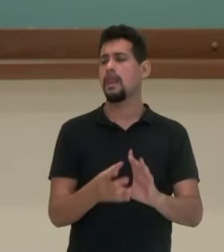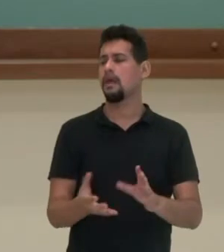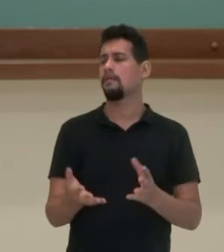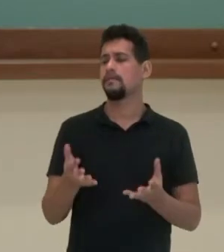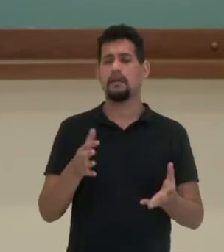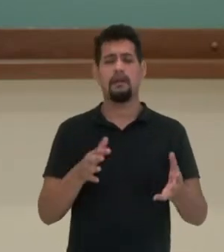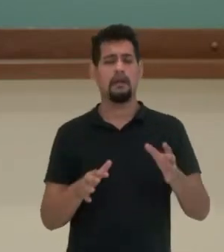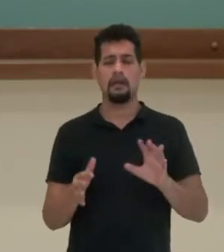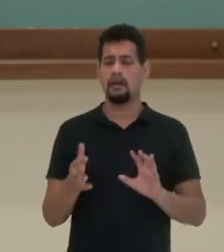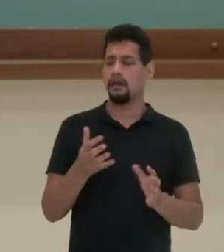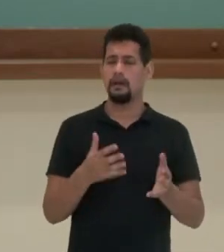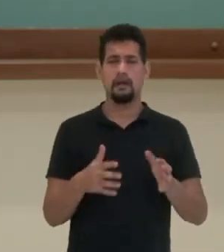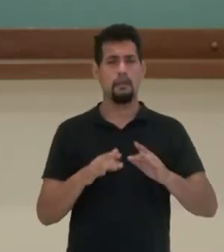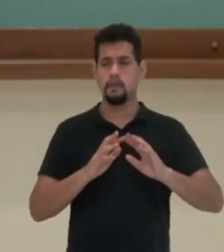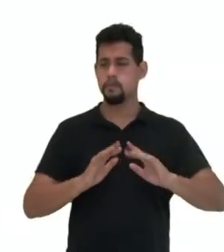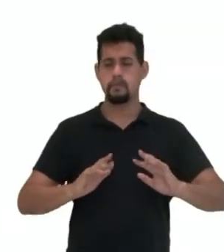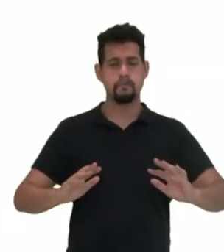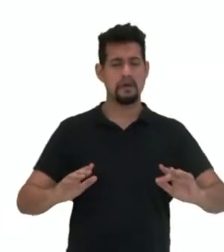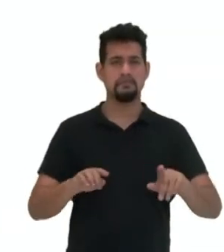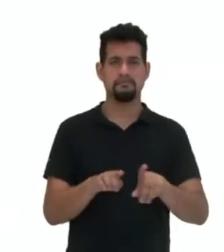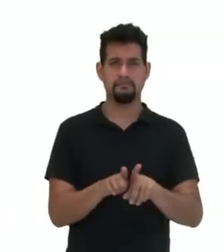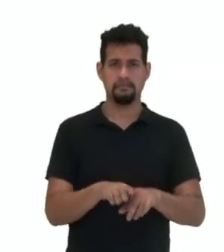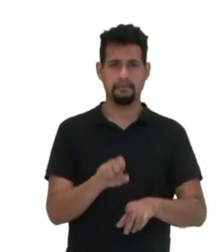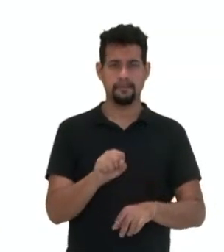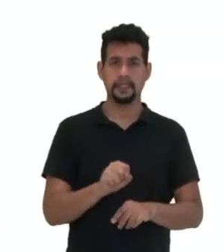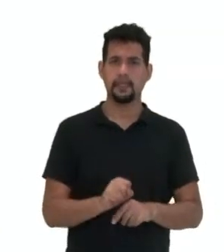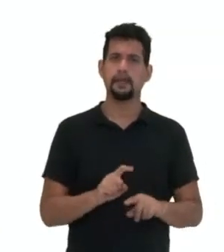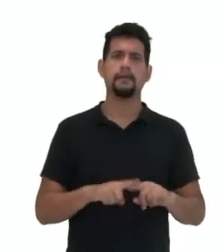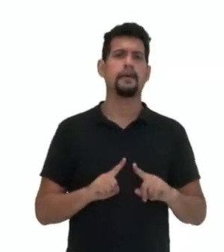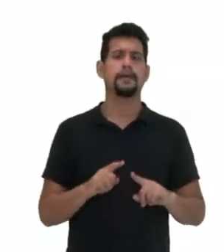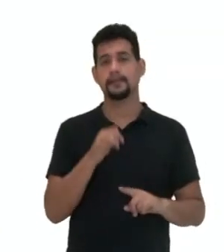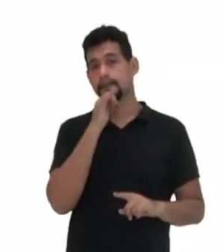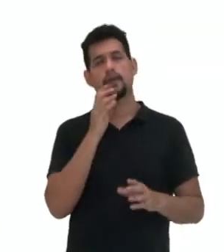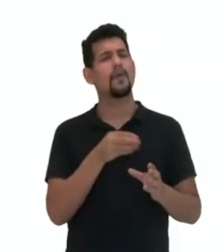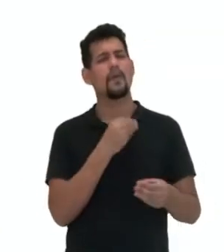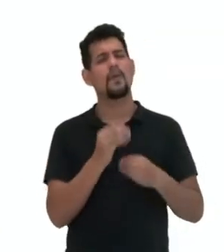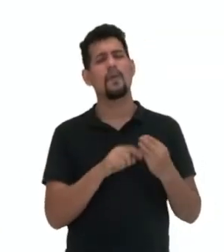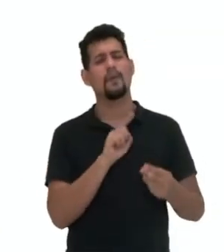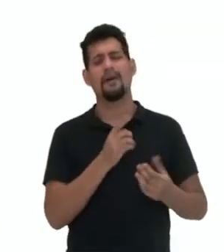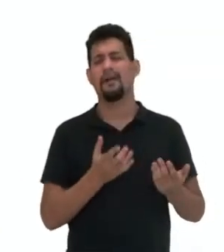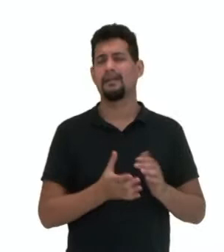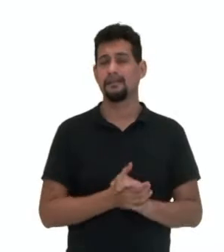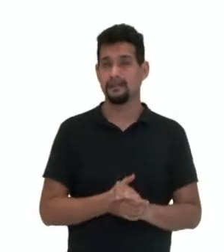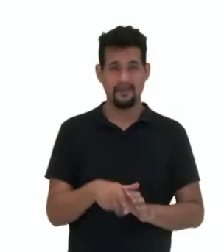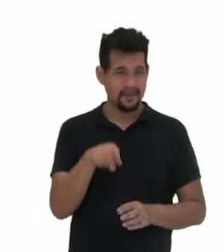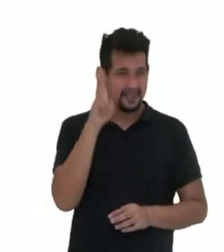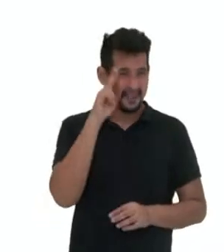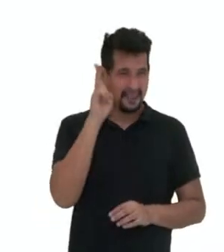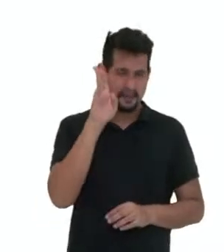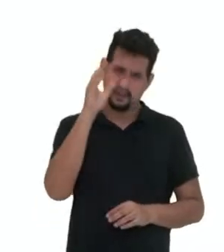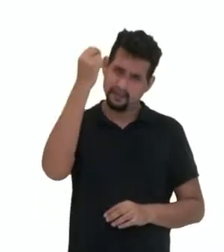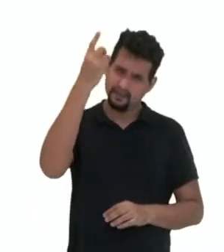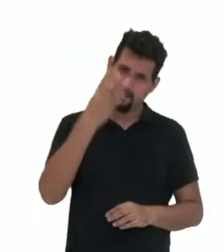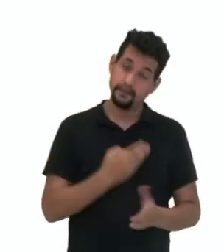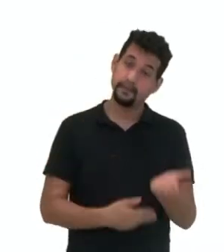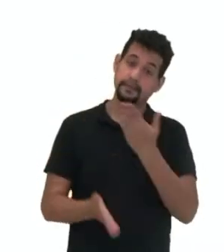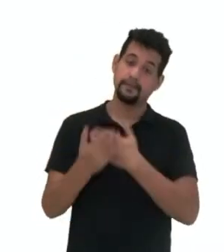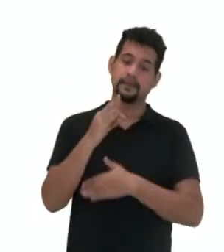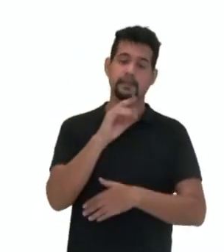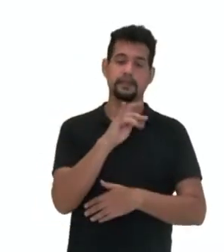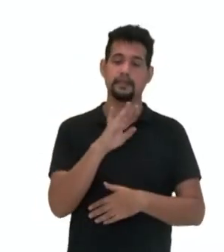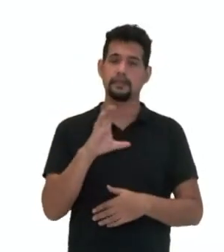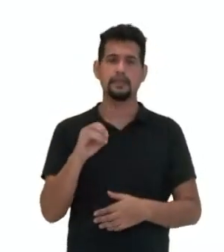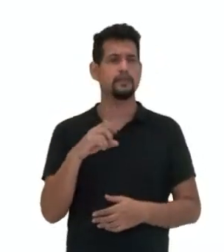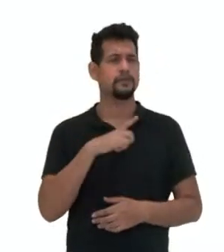né, mais espalhado. Como que ele é? Lembra que eu falei que o tecido conjuntivo ele